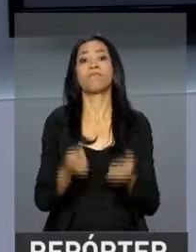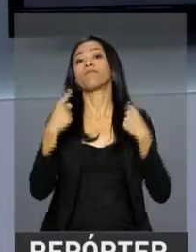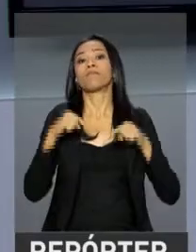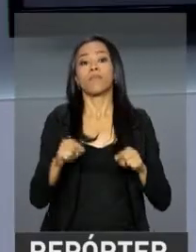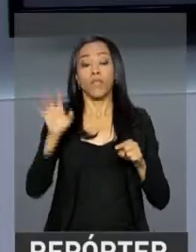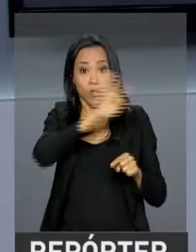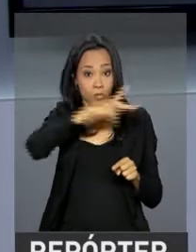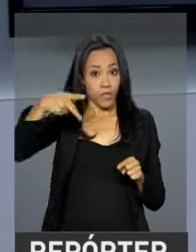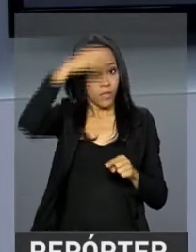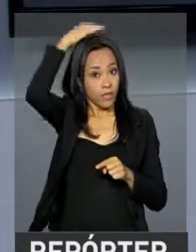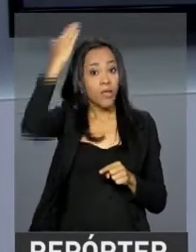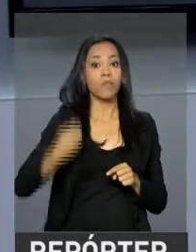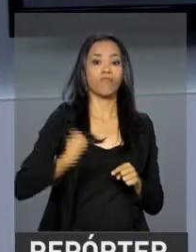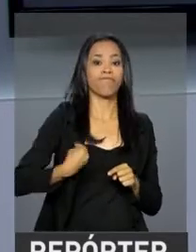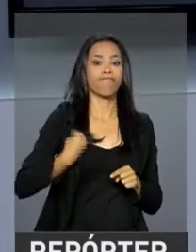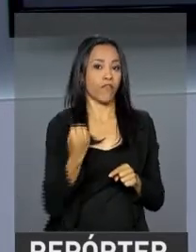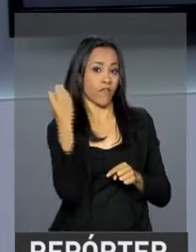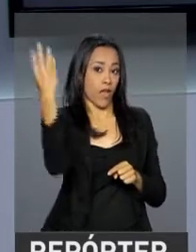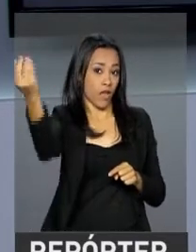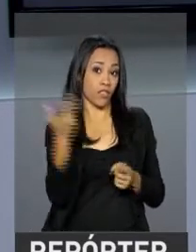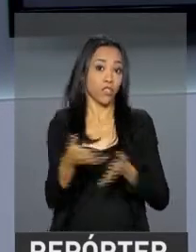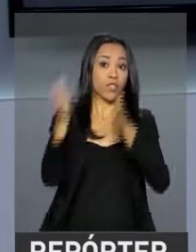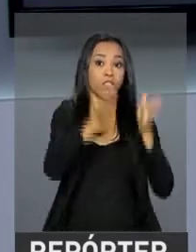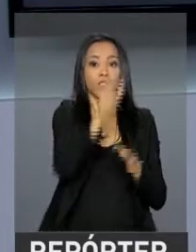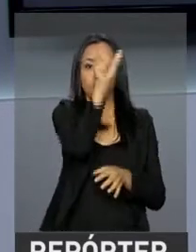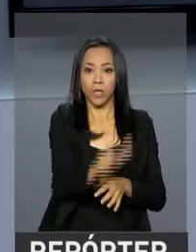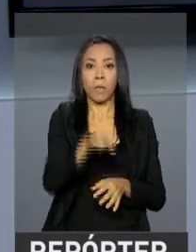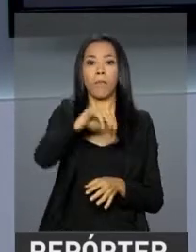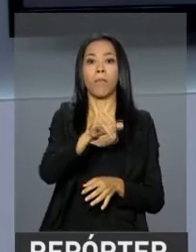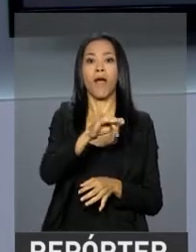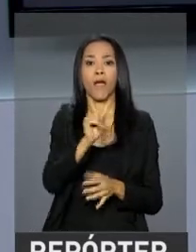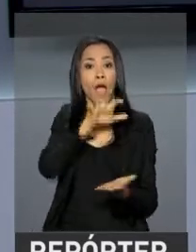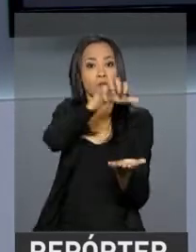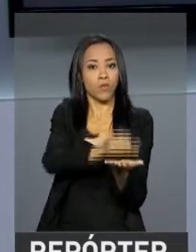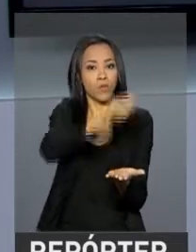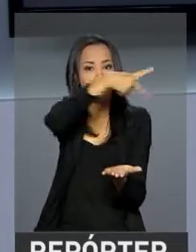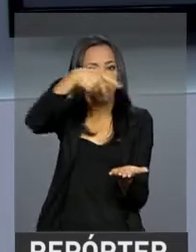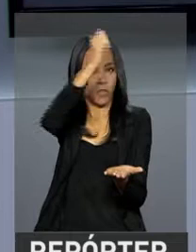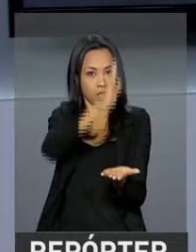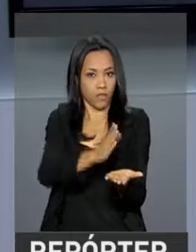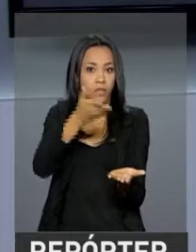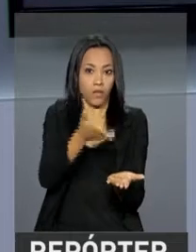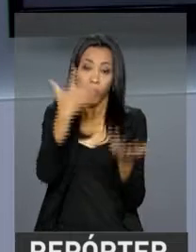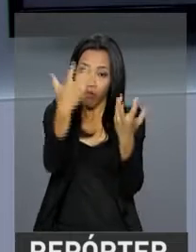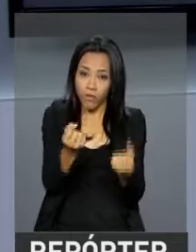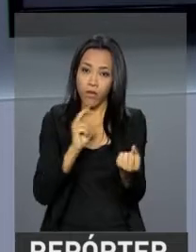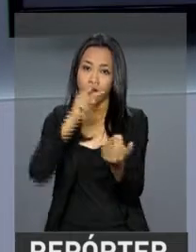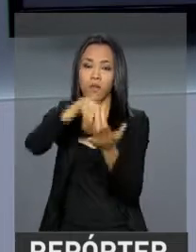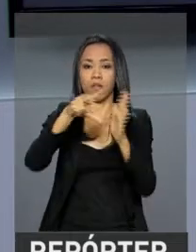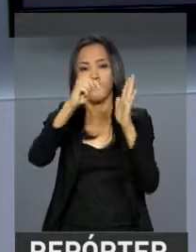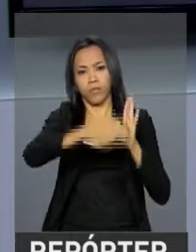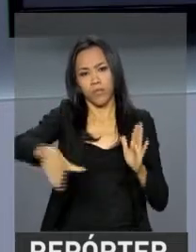enquanto o presidente temer está em viagem oficial rodrigo maia assume a presidência aqui no brasil vamos então ao vivo ao palácio do planalto